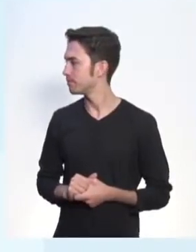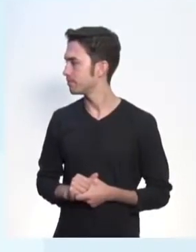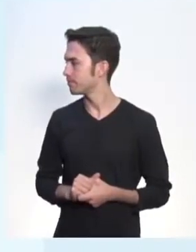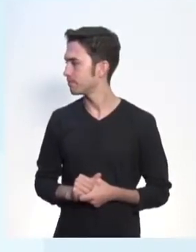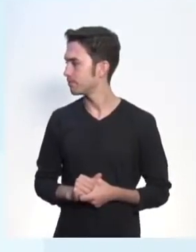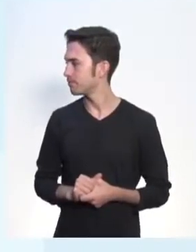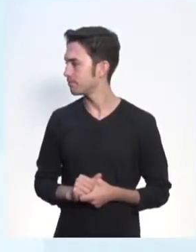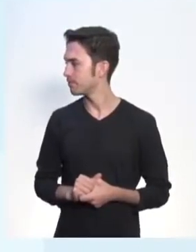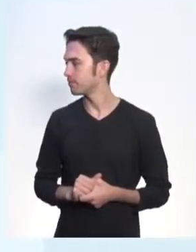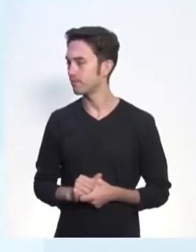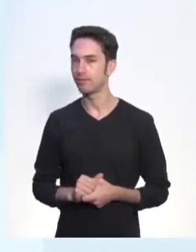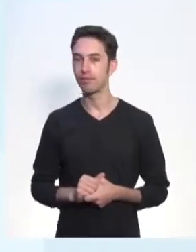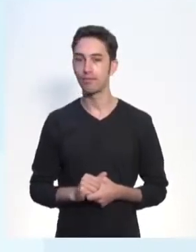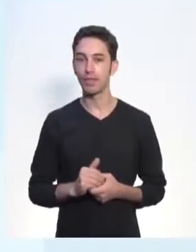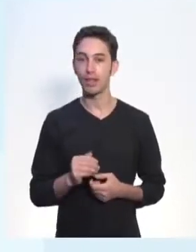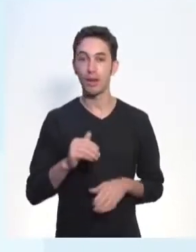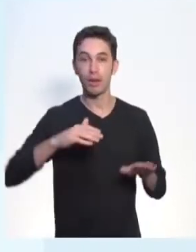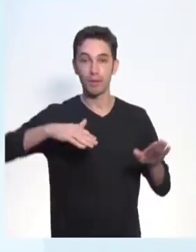lotadas